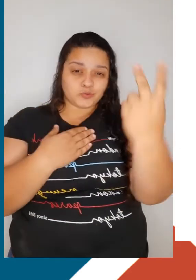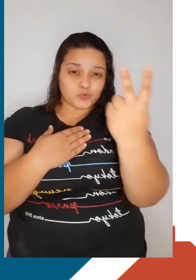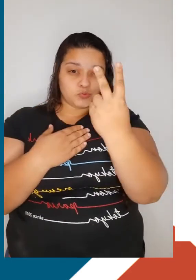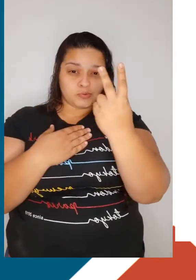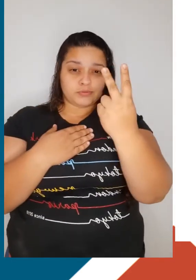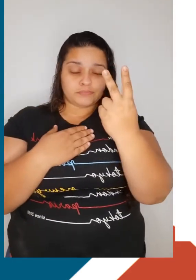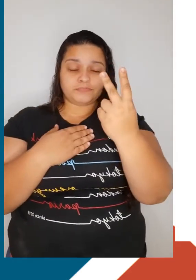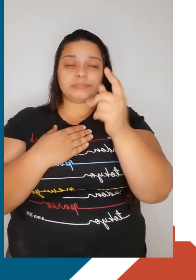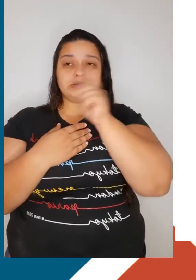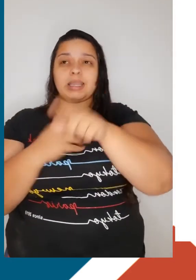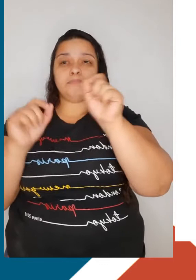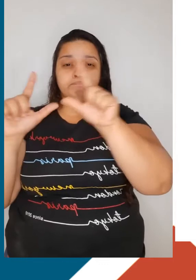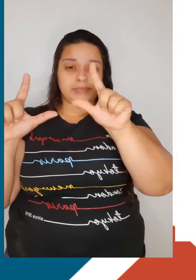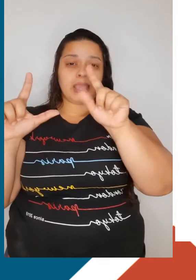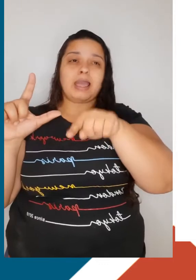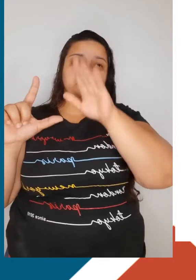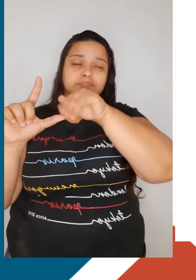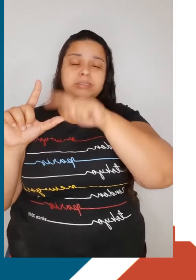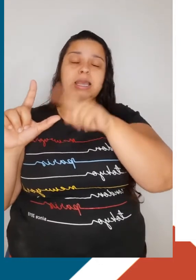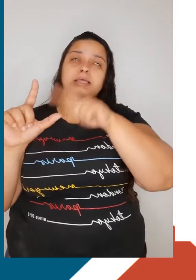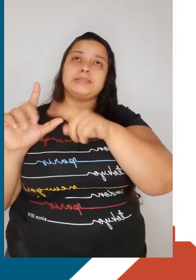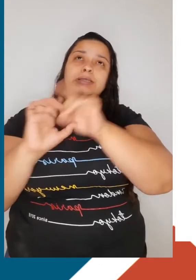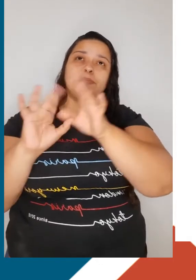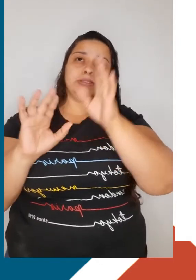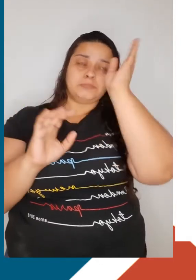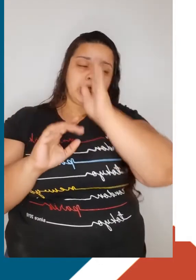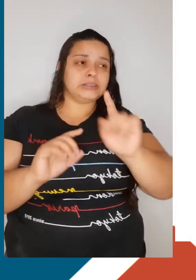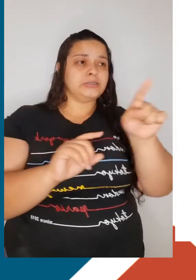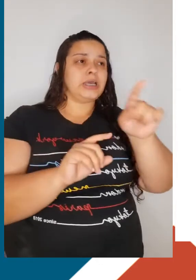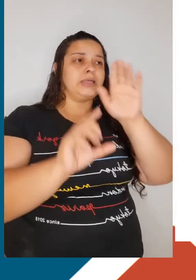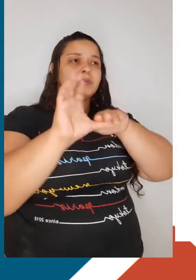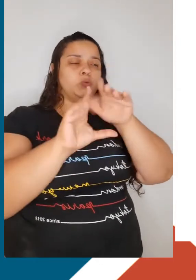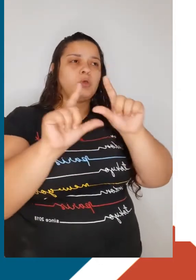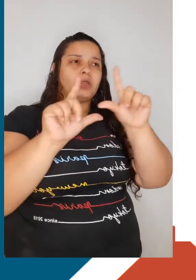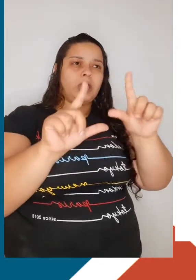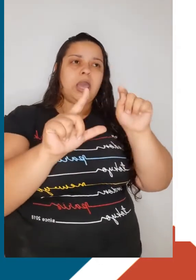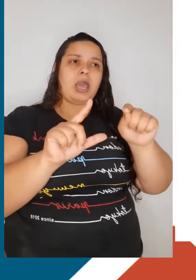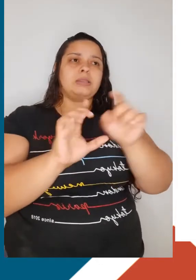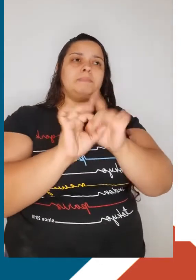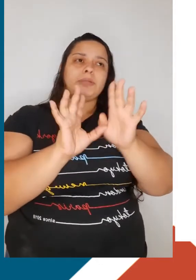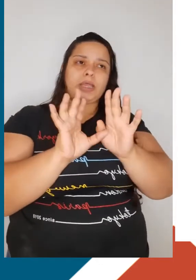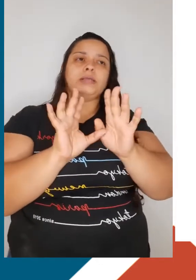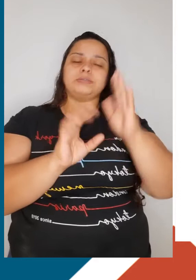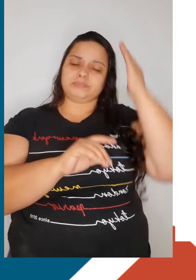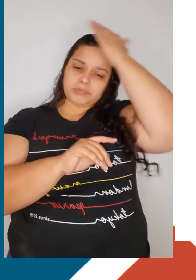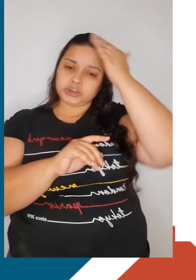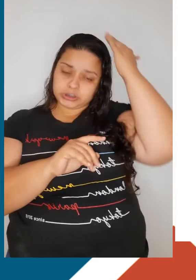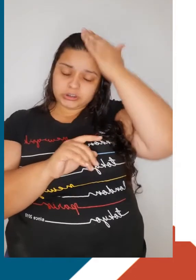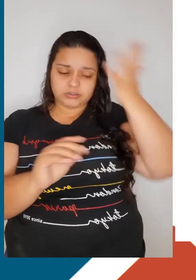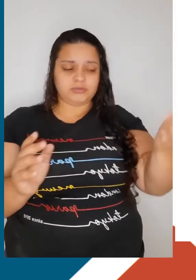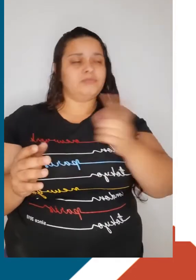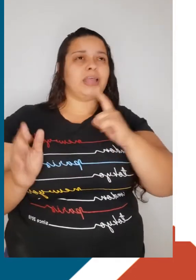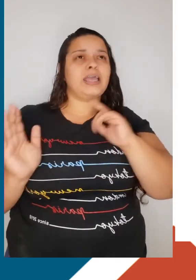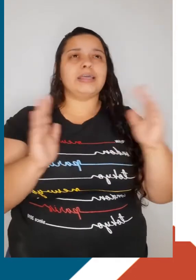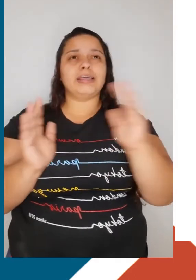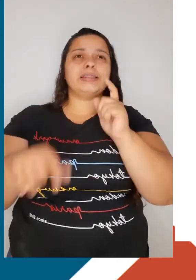fizemos entre as duas representações sobre as independências brasileira e mexicana e diante aí da contextualização